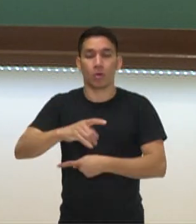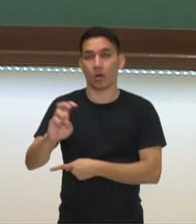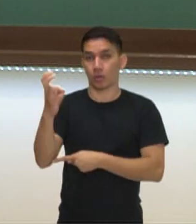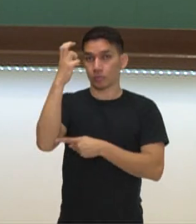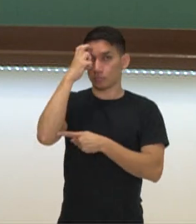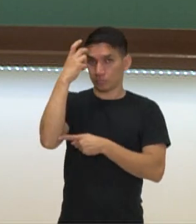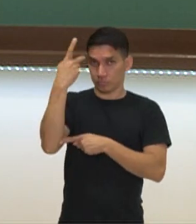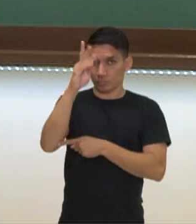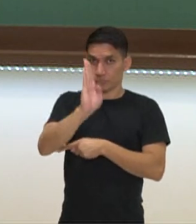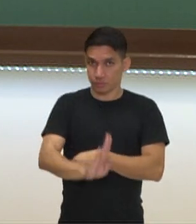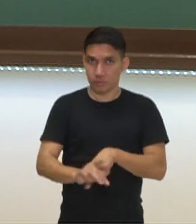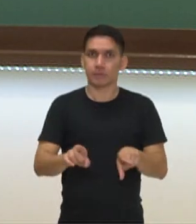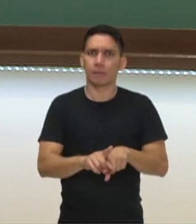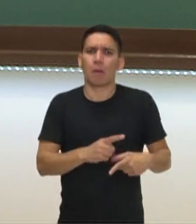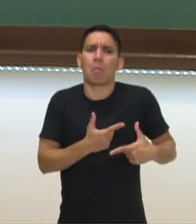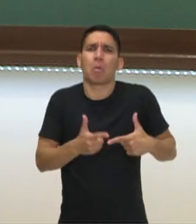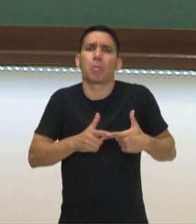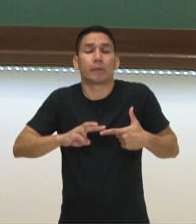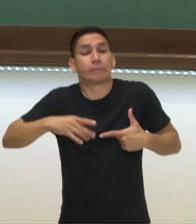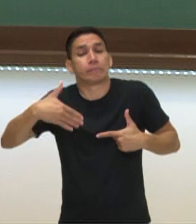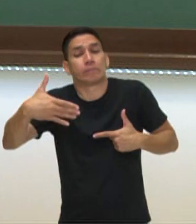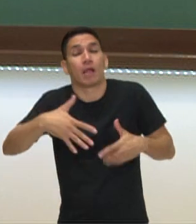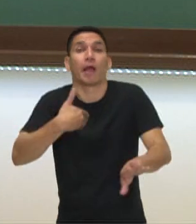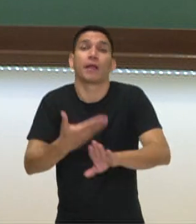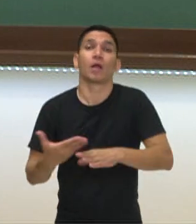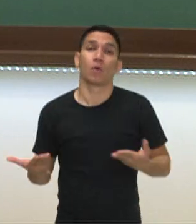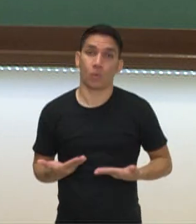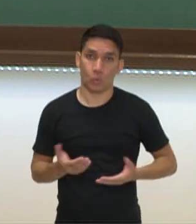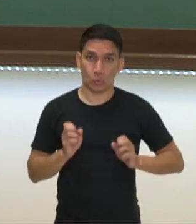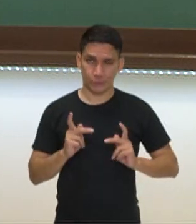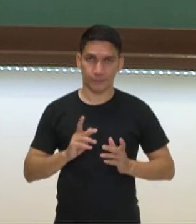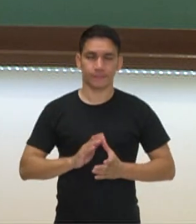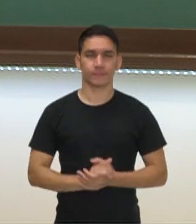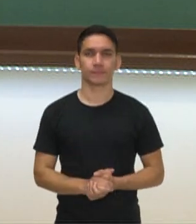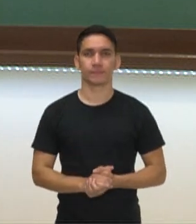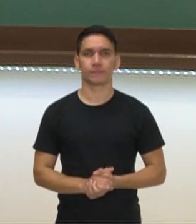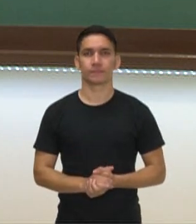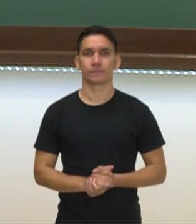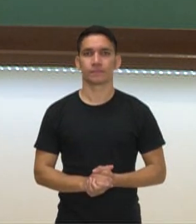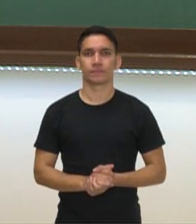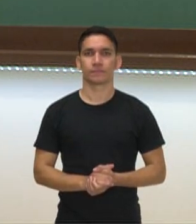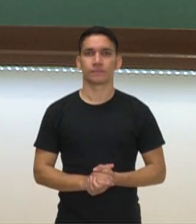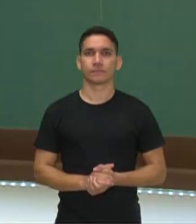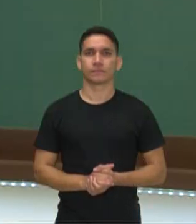os problemas, inclusive, que a gente enfrenta hoje, ok?